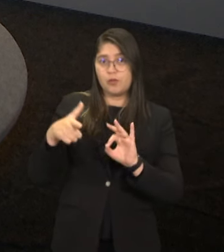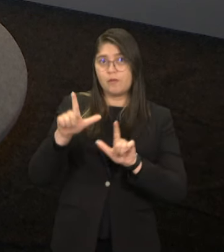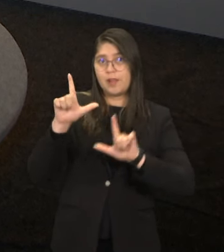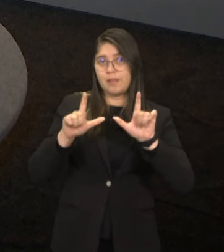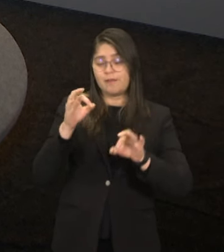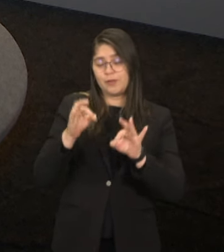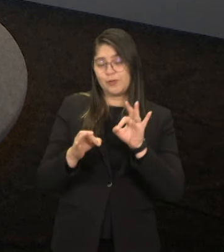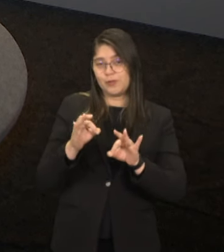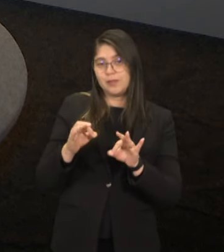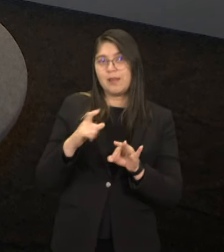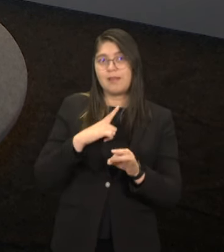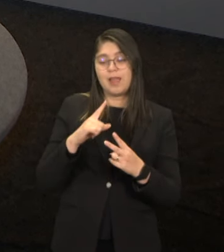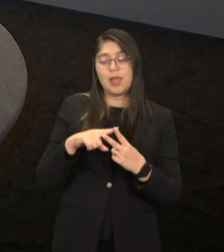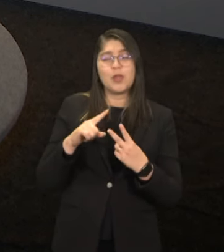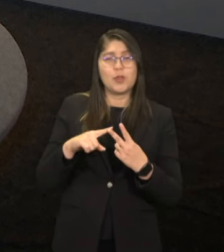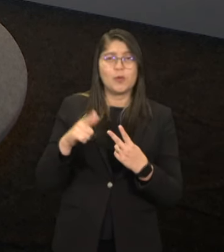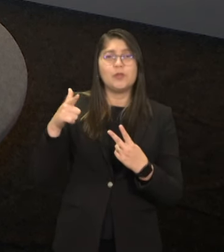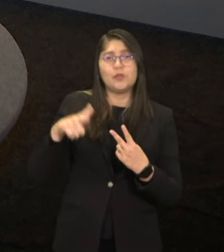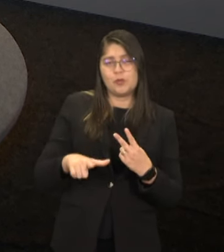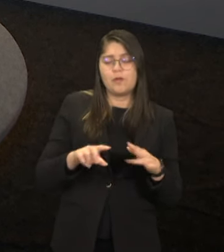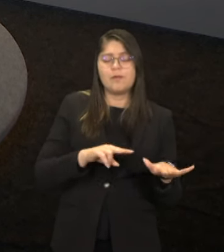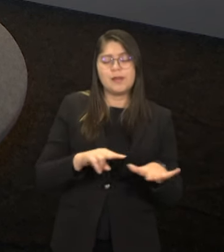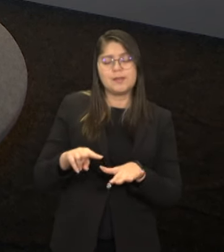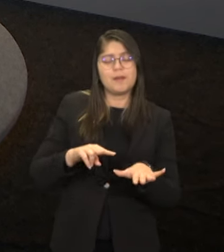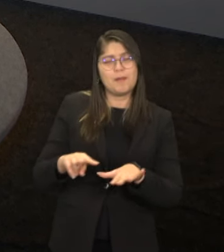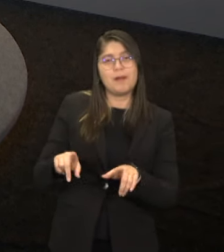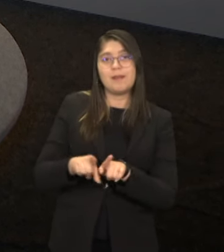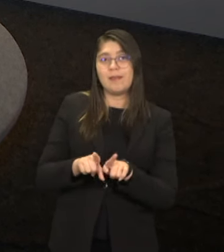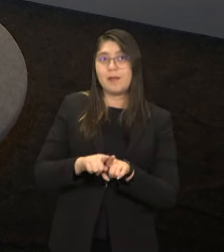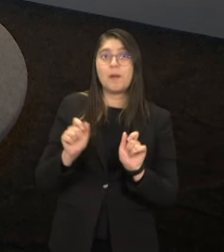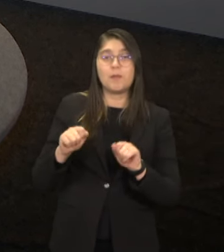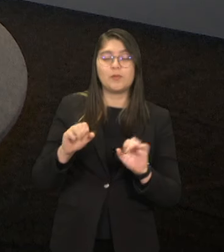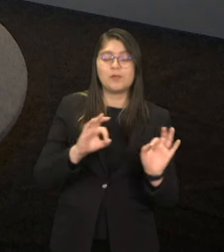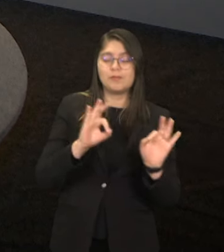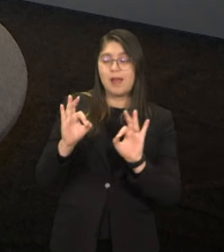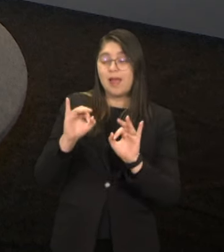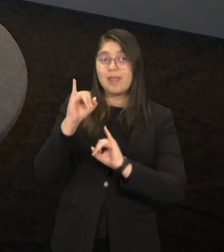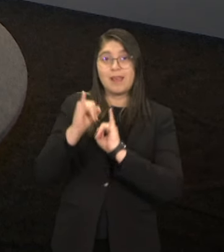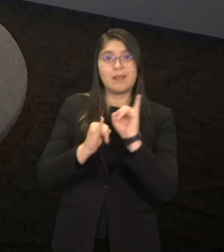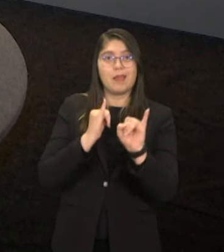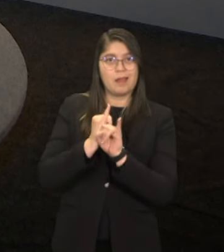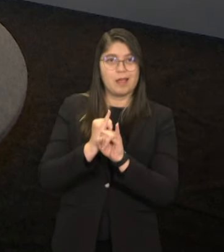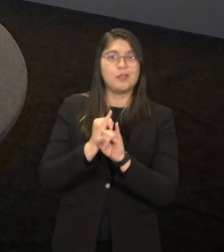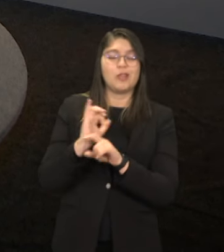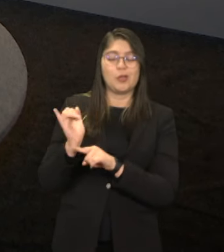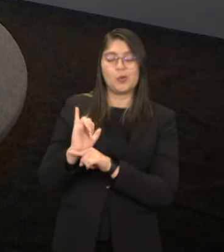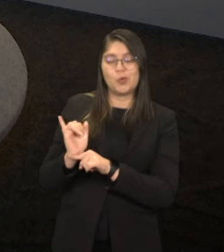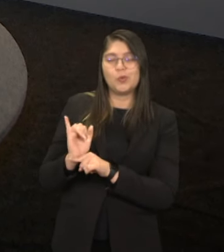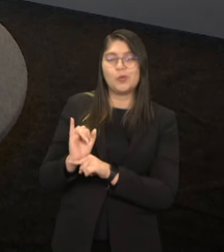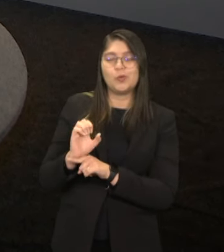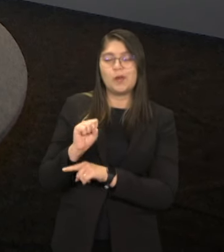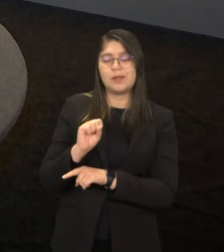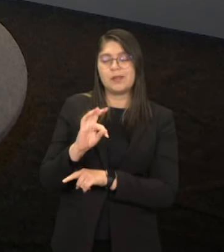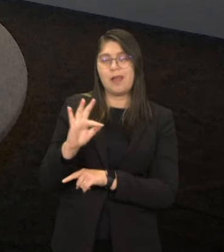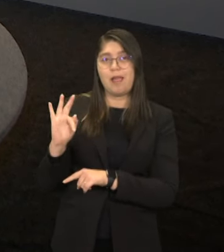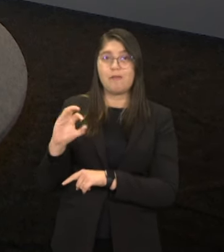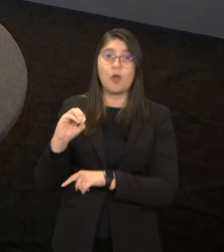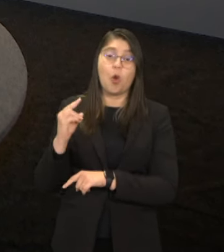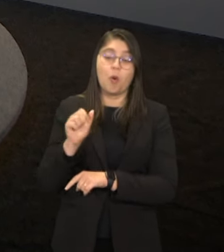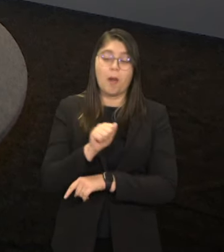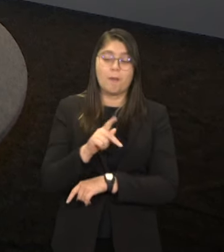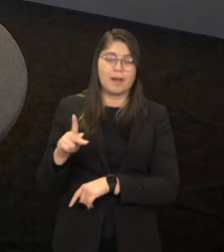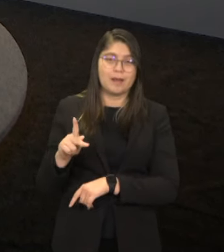A gente tem duas reprises ao longo da semana. E também pode rever pela internet no canal do YouTube da Suprema Corte ou no aplicativo